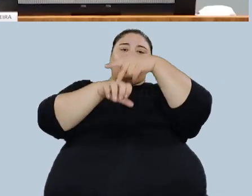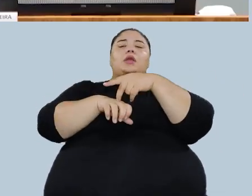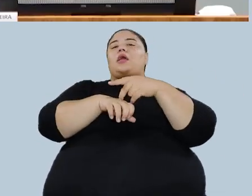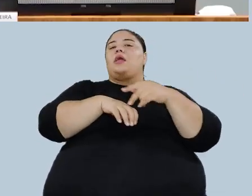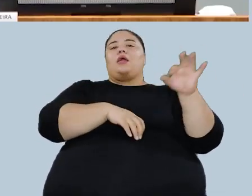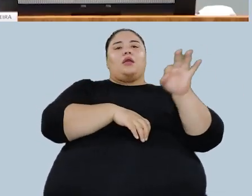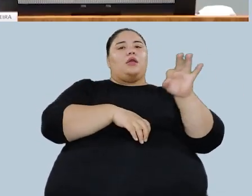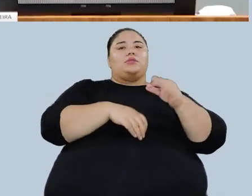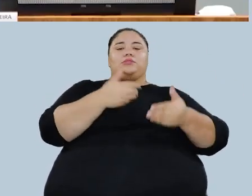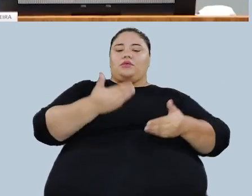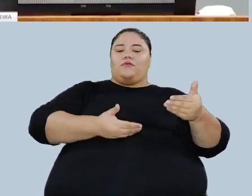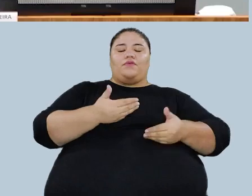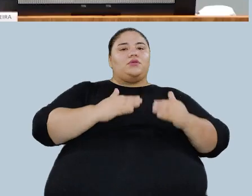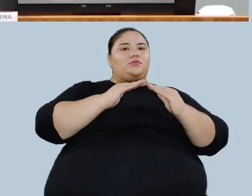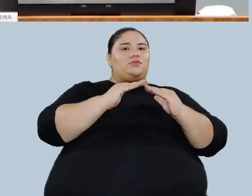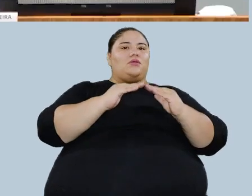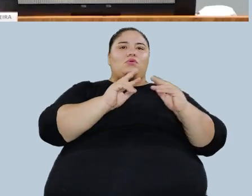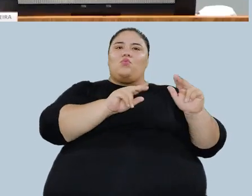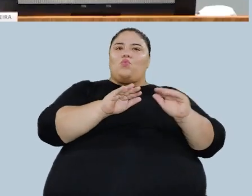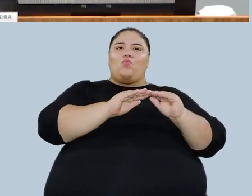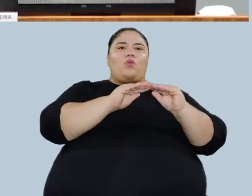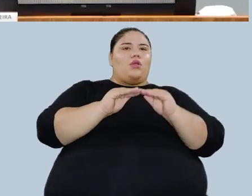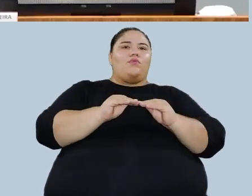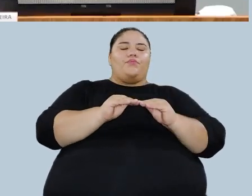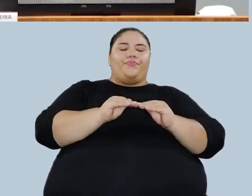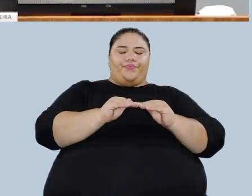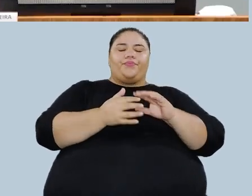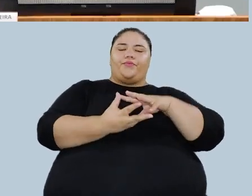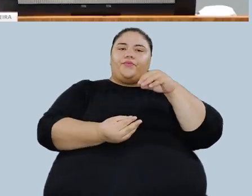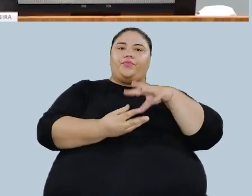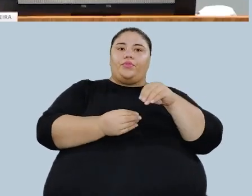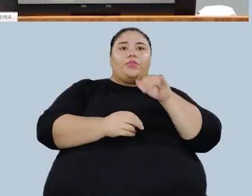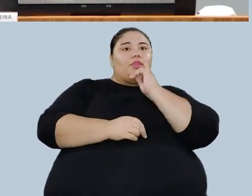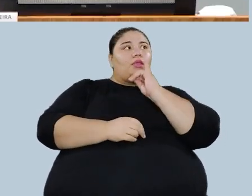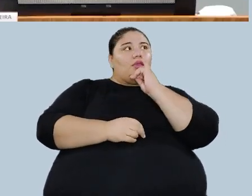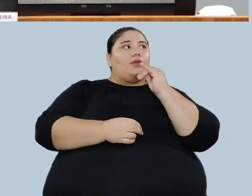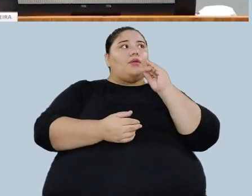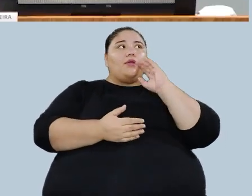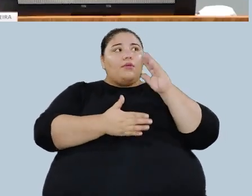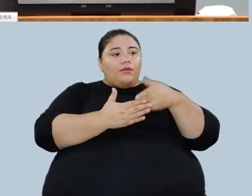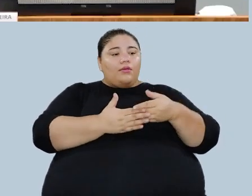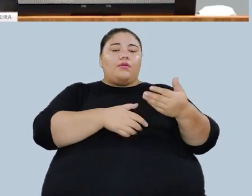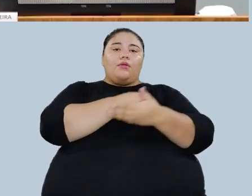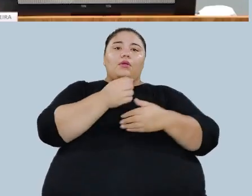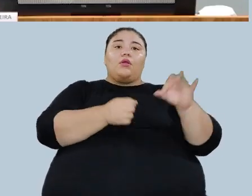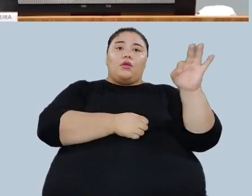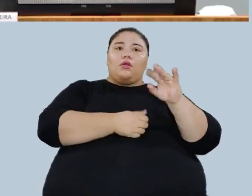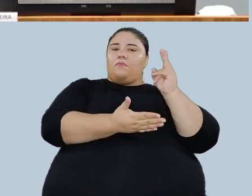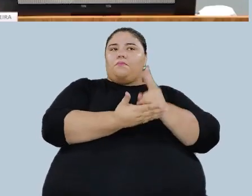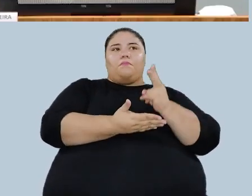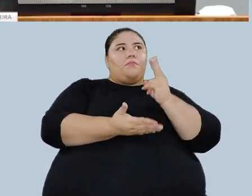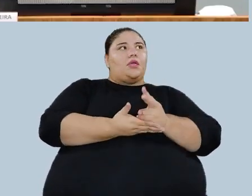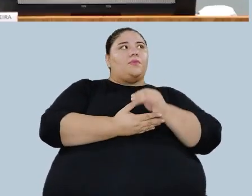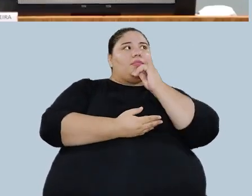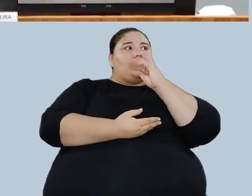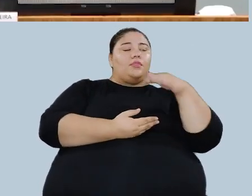alíquotas dos serviços financeiros domésticos. Então, aqui, a base de cálculo, a definição de alíquota será a mesma, né?